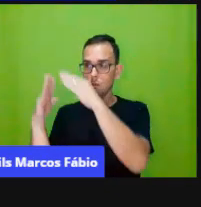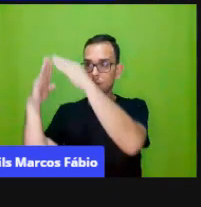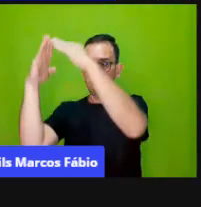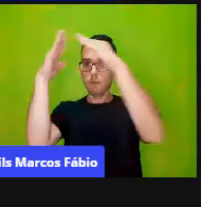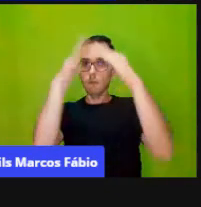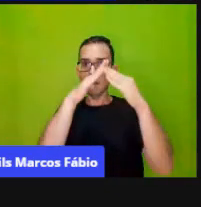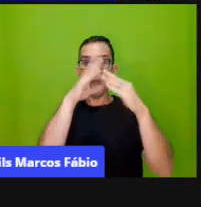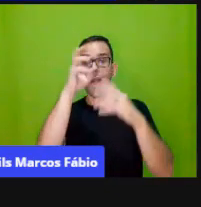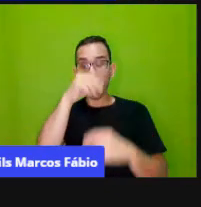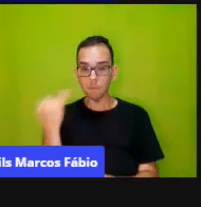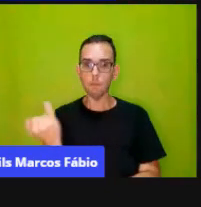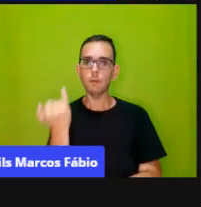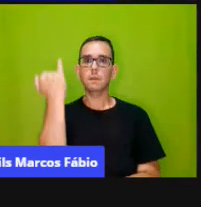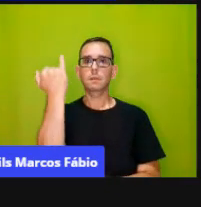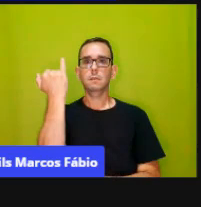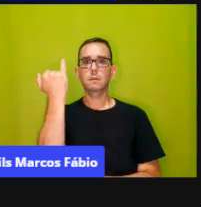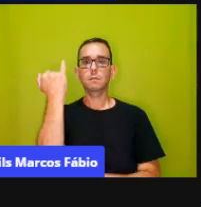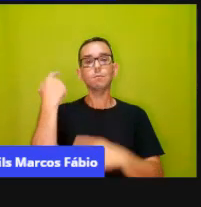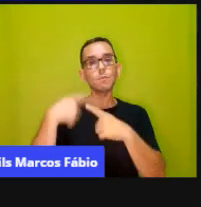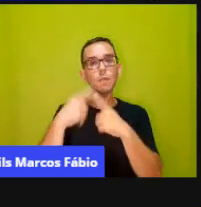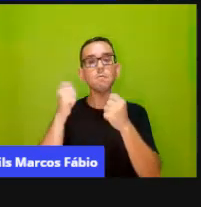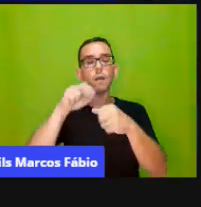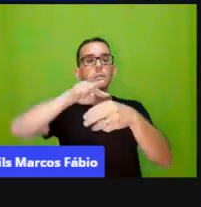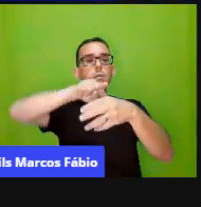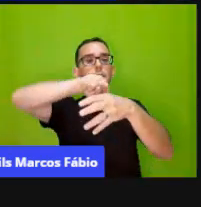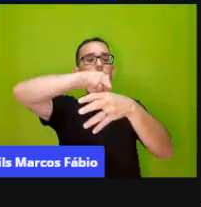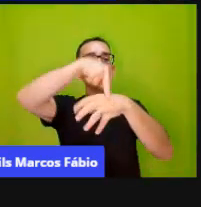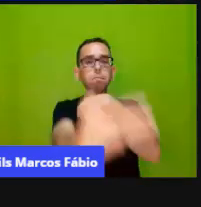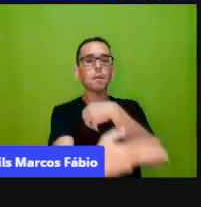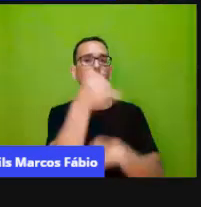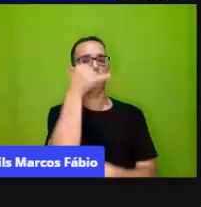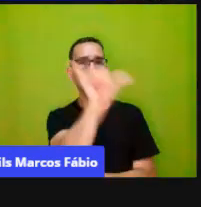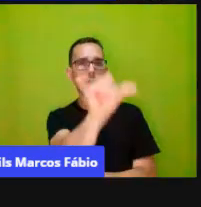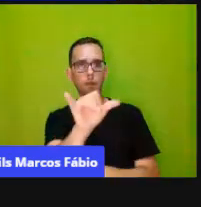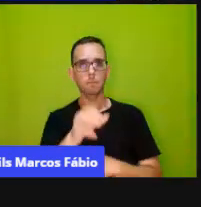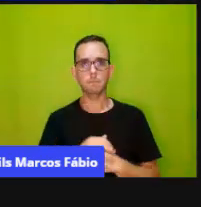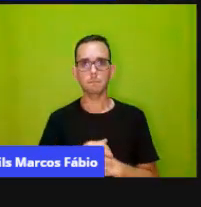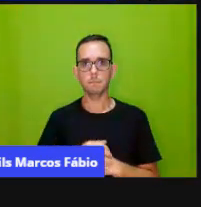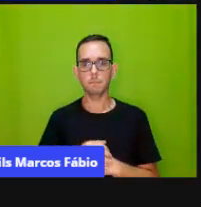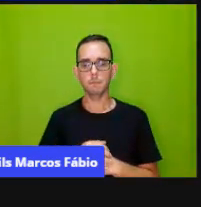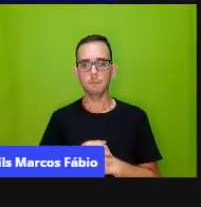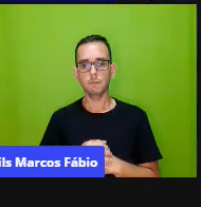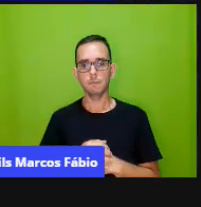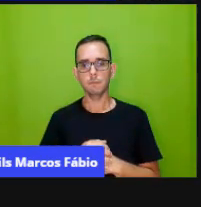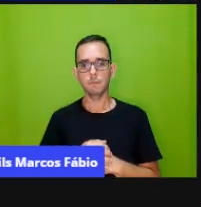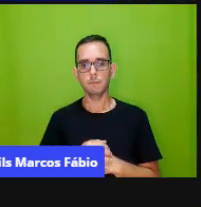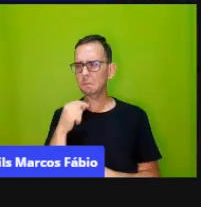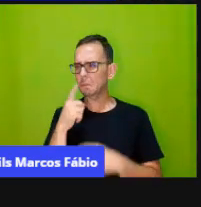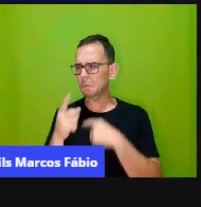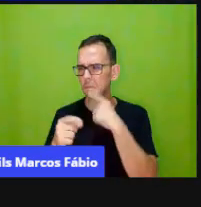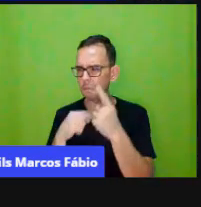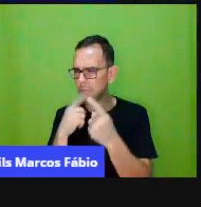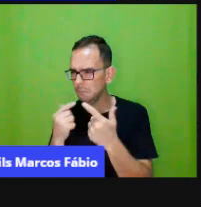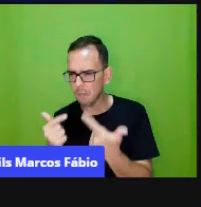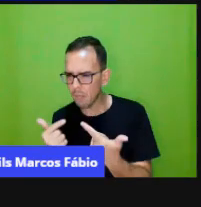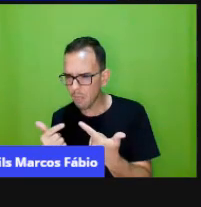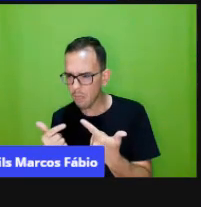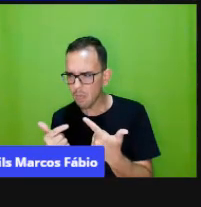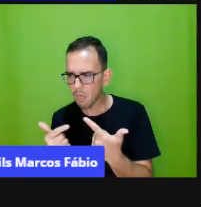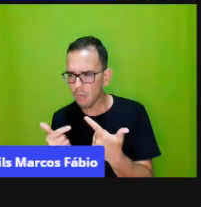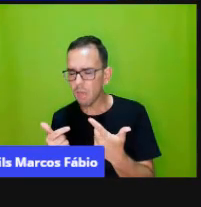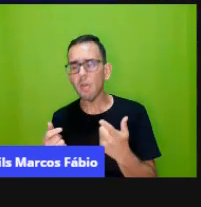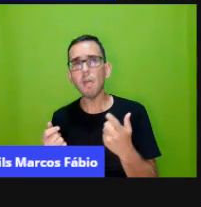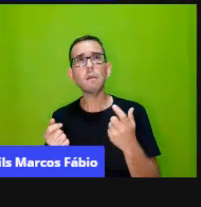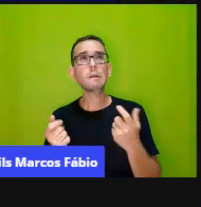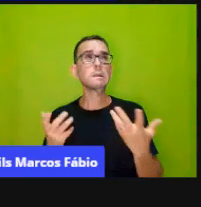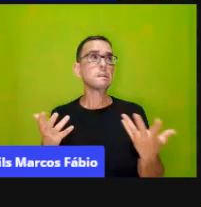nas janelas, porque ele pode cair, né? E aí, se eu não tenho condições, eu posso ter